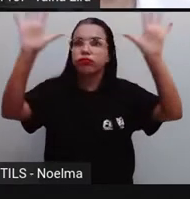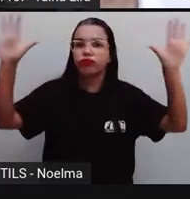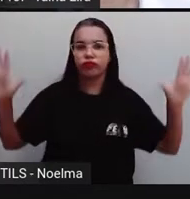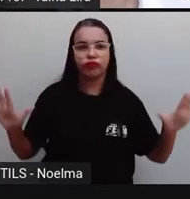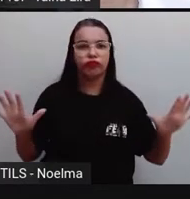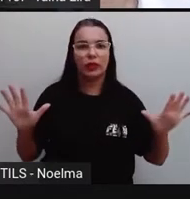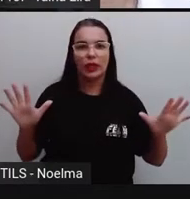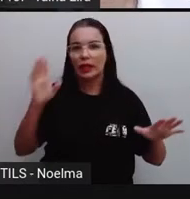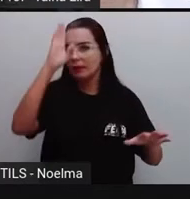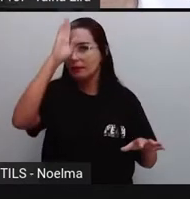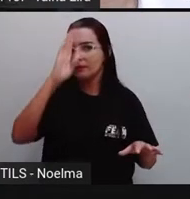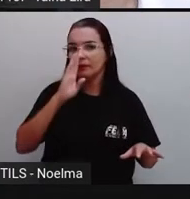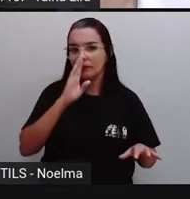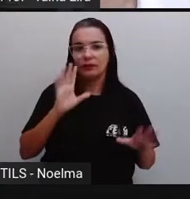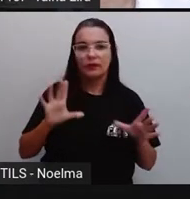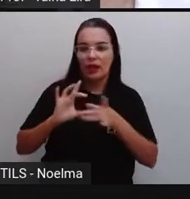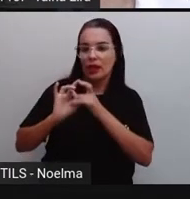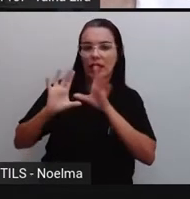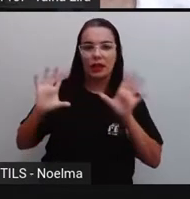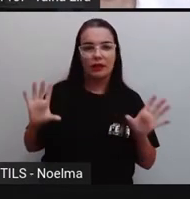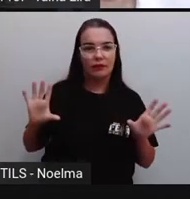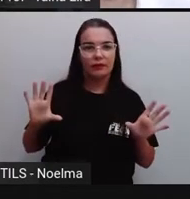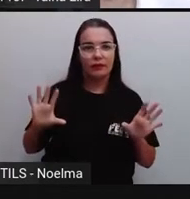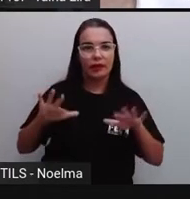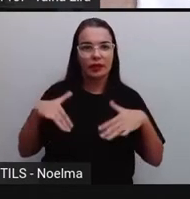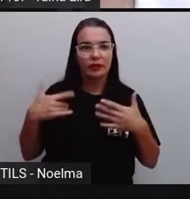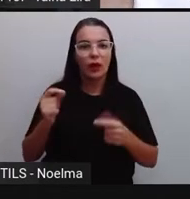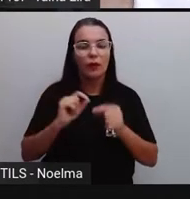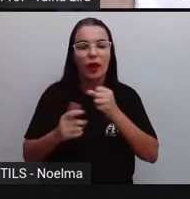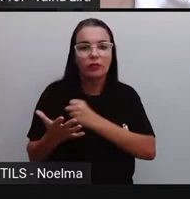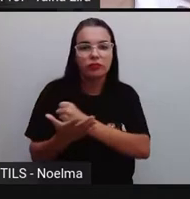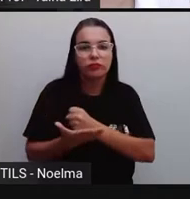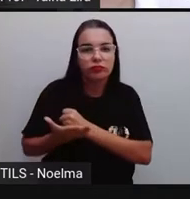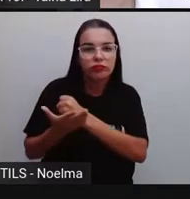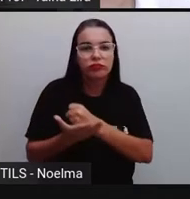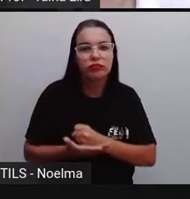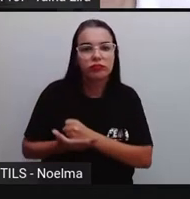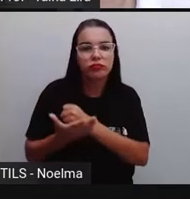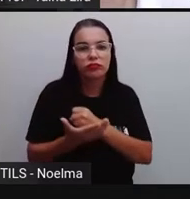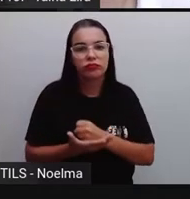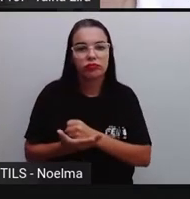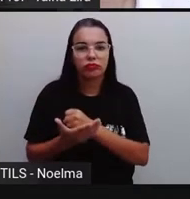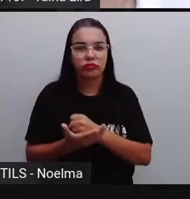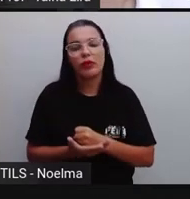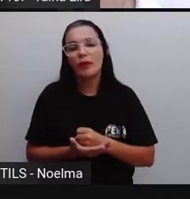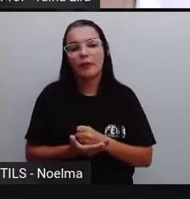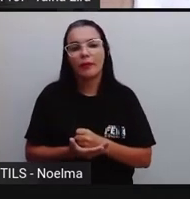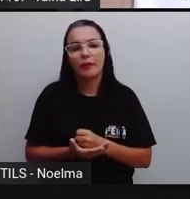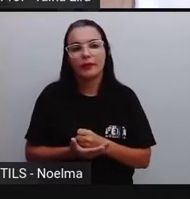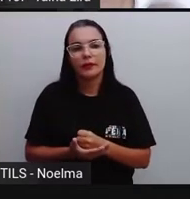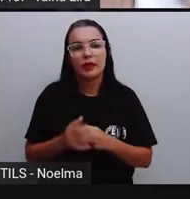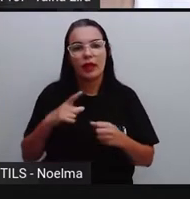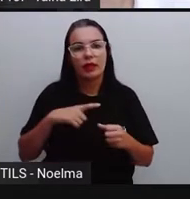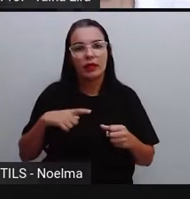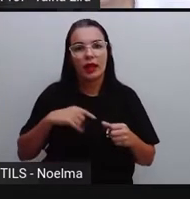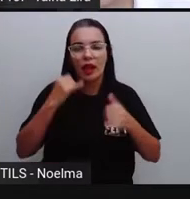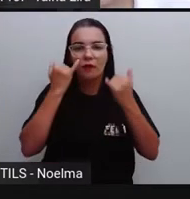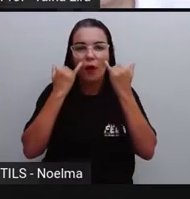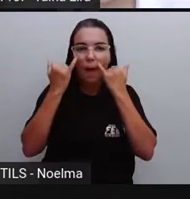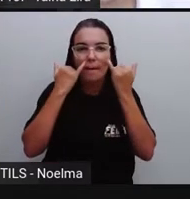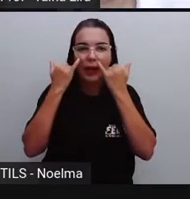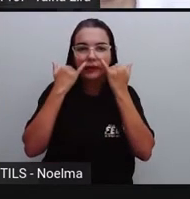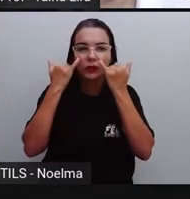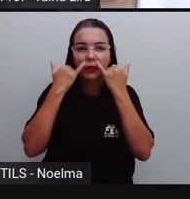tá? Então, esse cartaz, ele é um suporte, porque ele vai ter ali, né, as